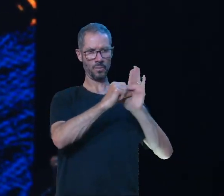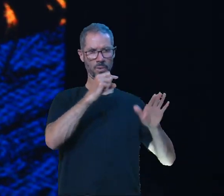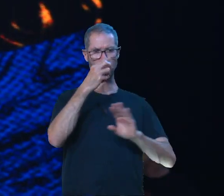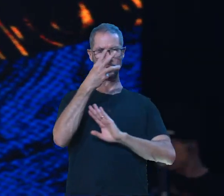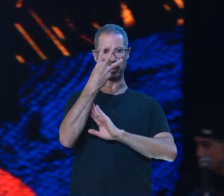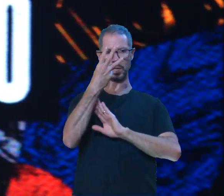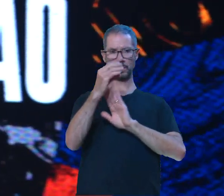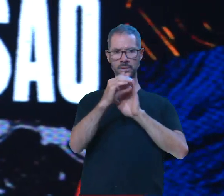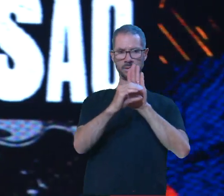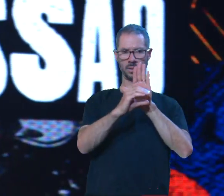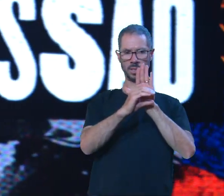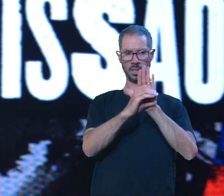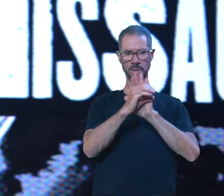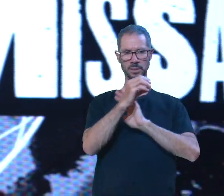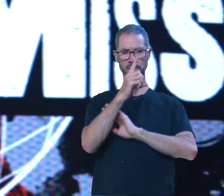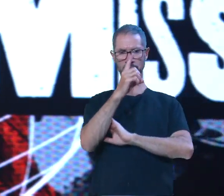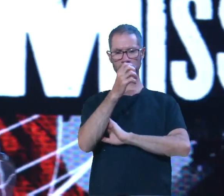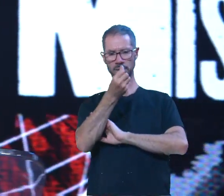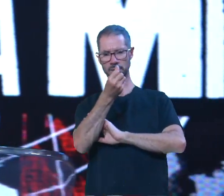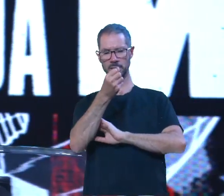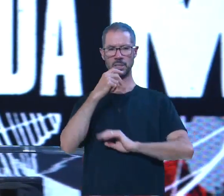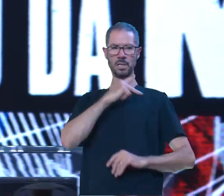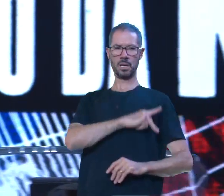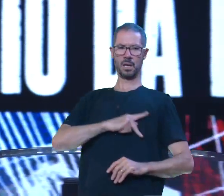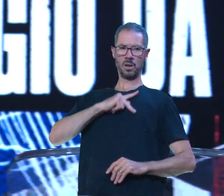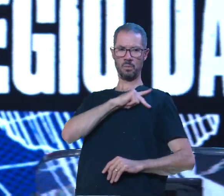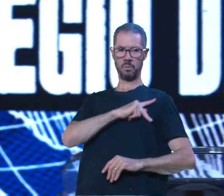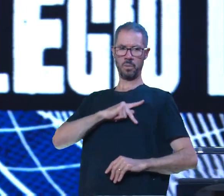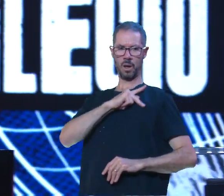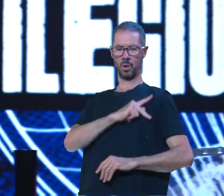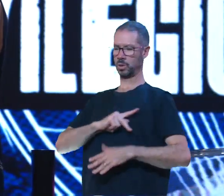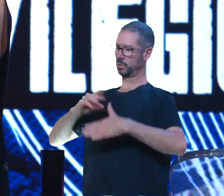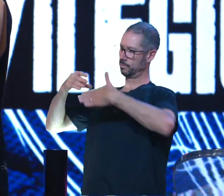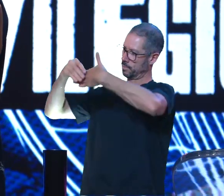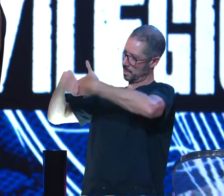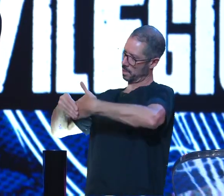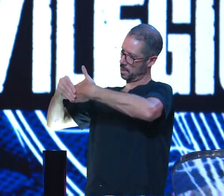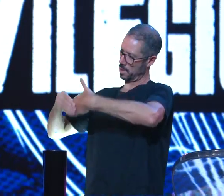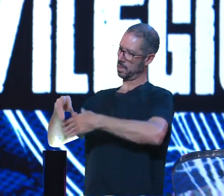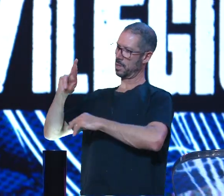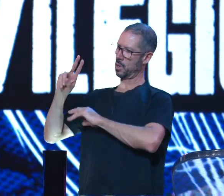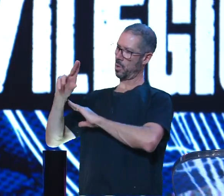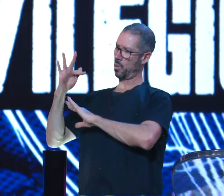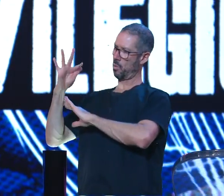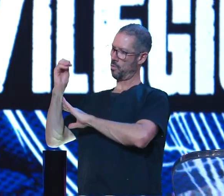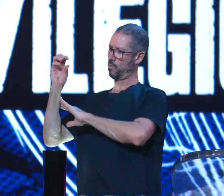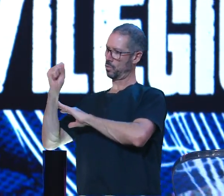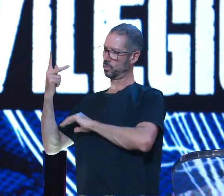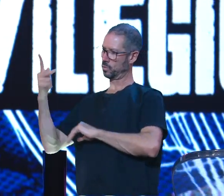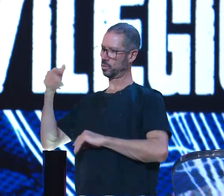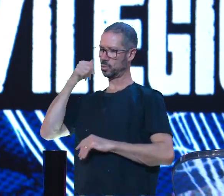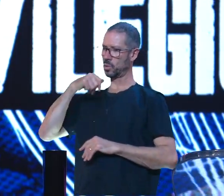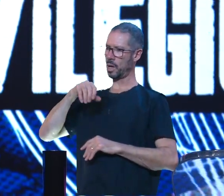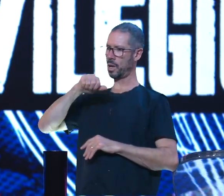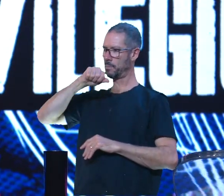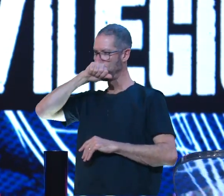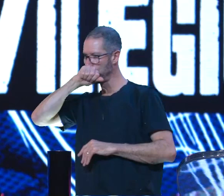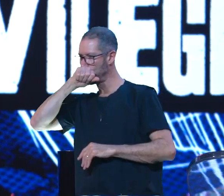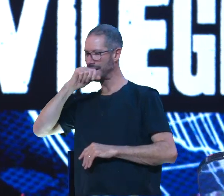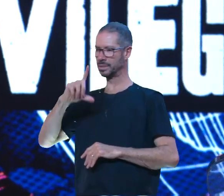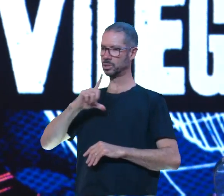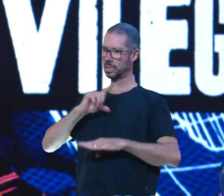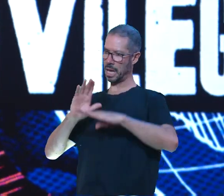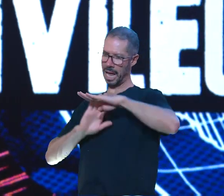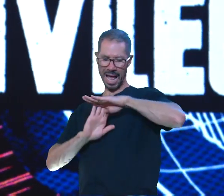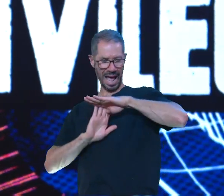do capítulo 16 de Romanos, Paulo vai enviar saudações a Rufus e a sua mãe, que o haviam